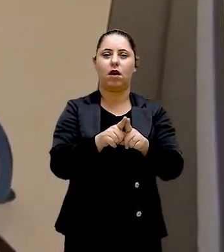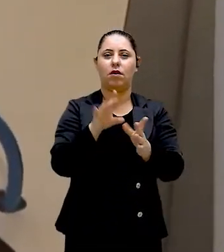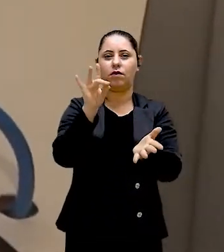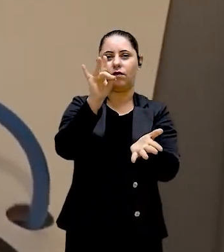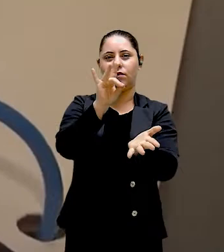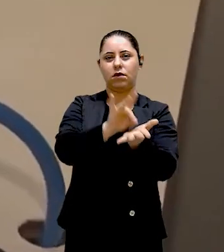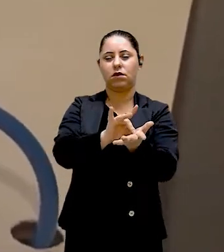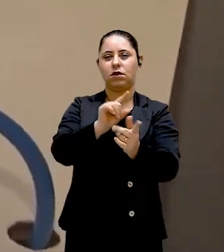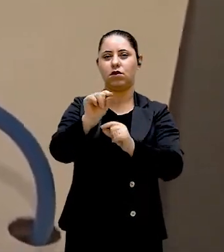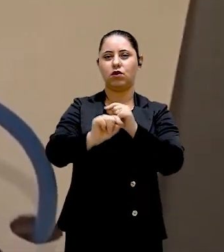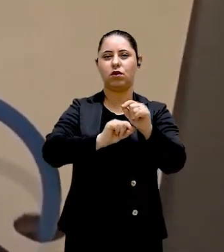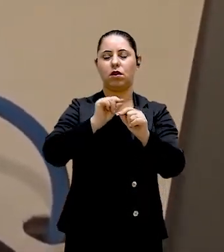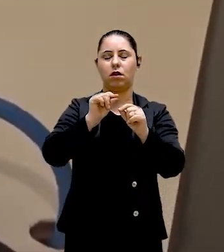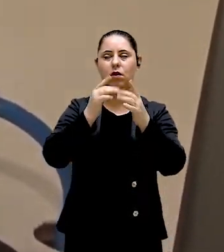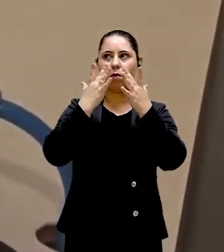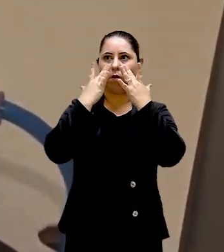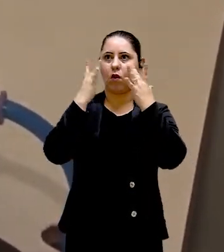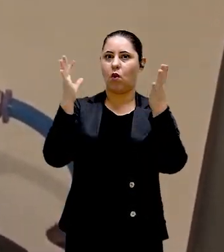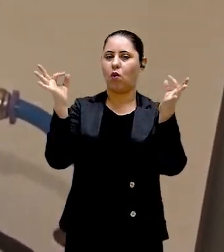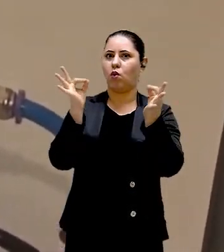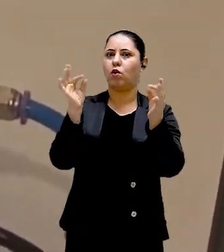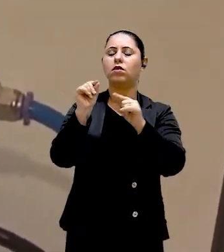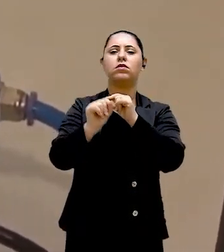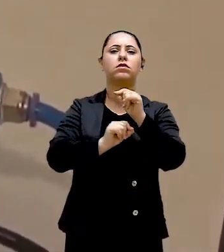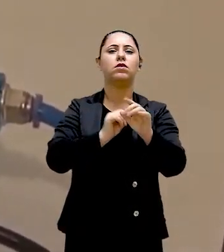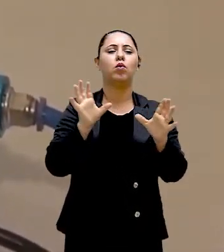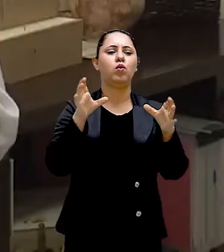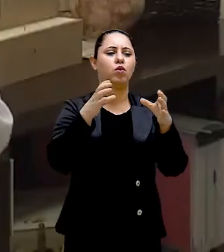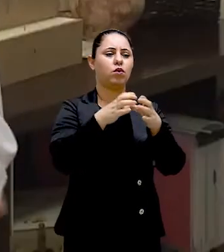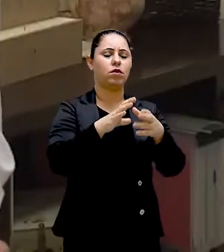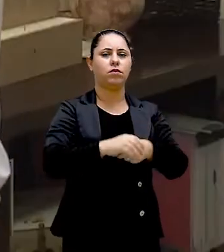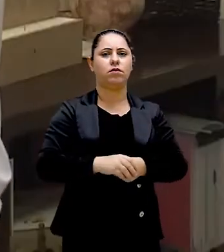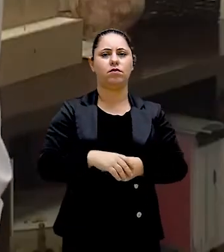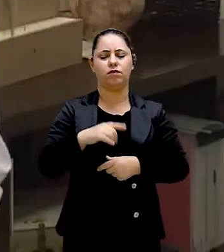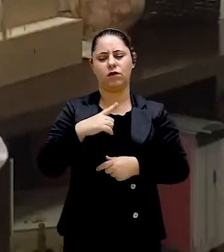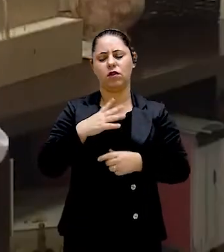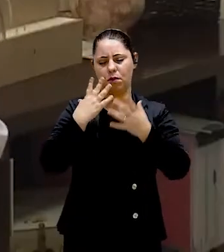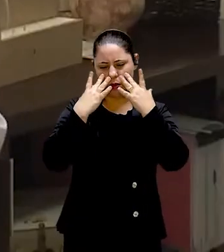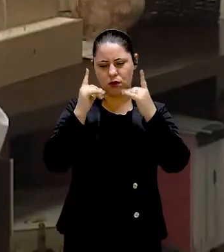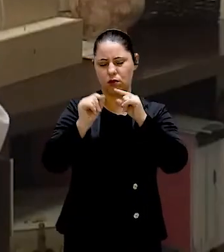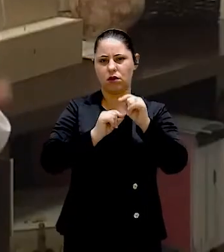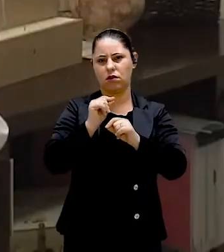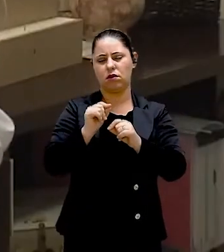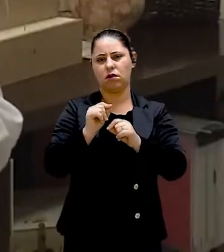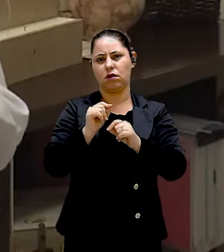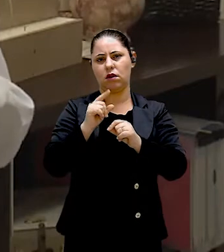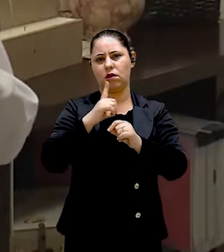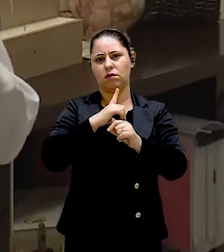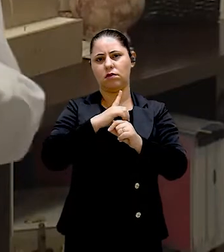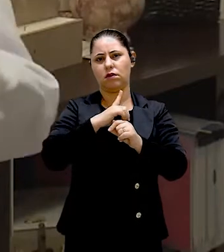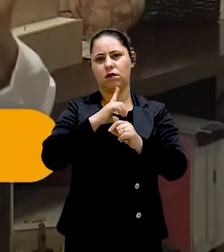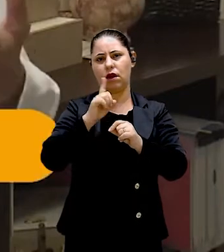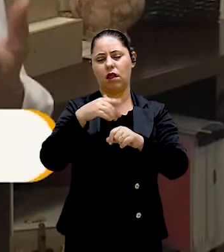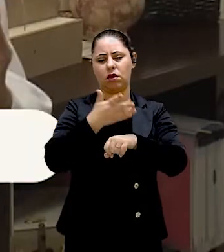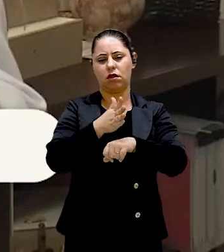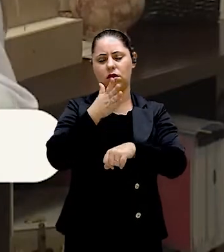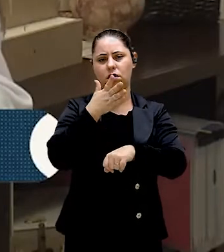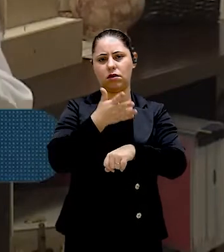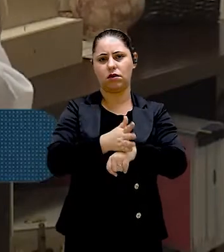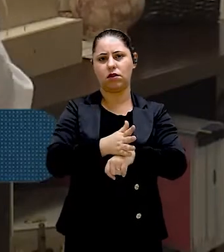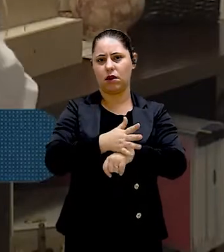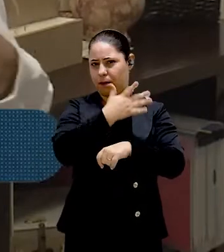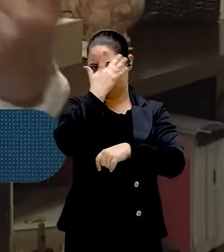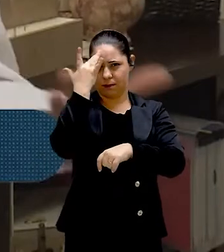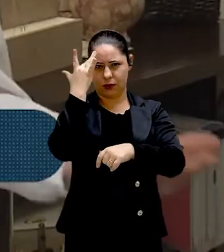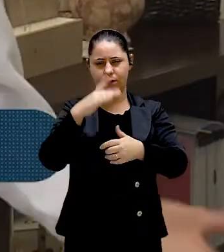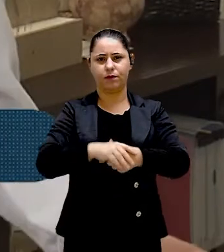despertar até coletivo, né? Eu tinha essa opção de ética, de fazer testes nas pessoas,